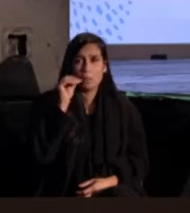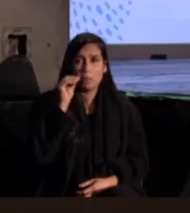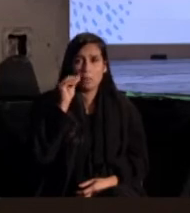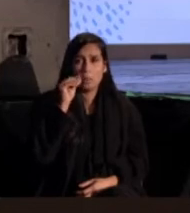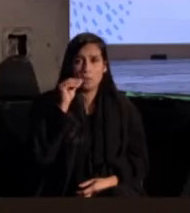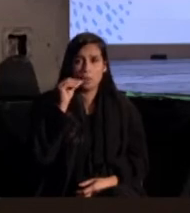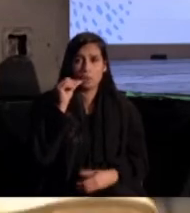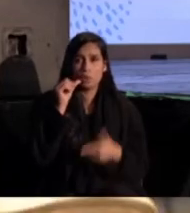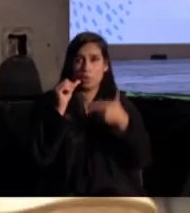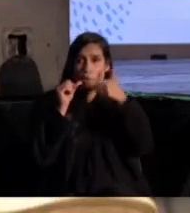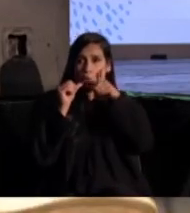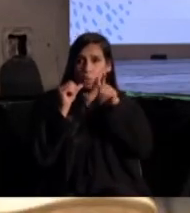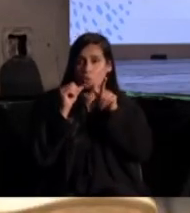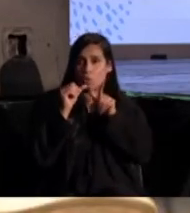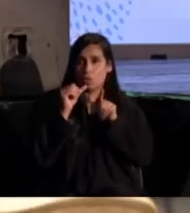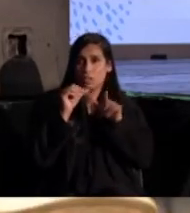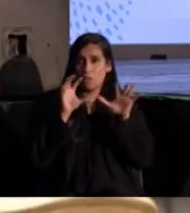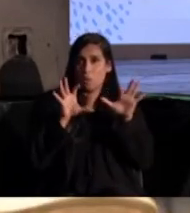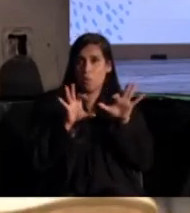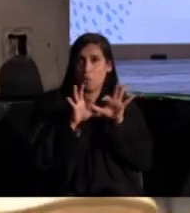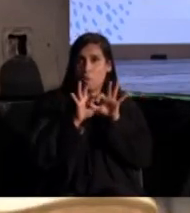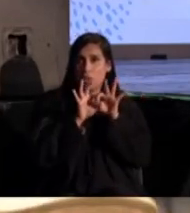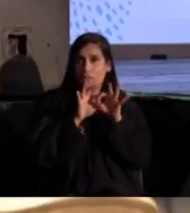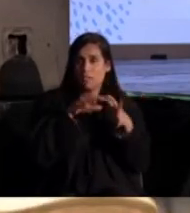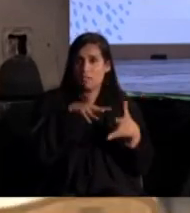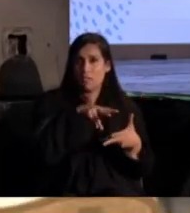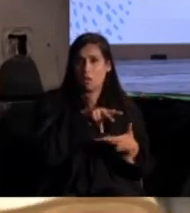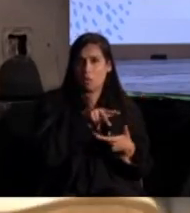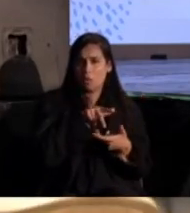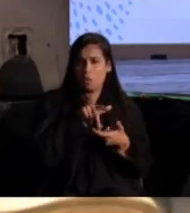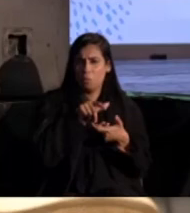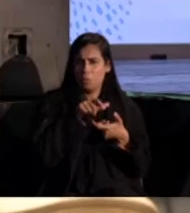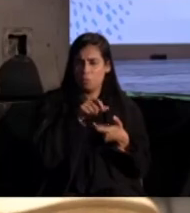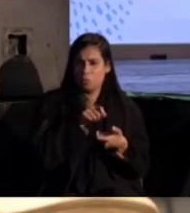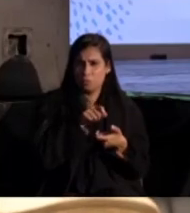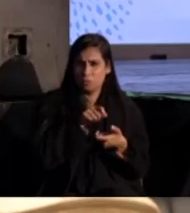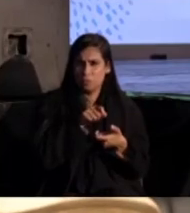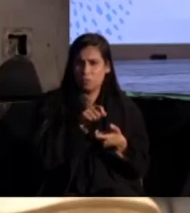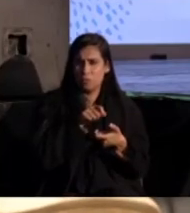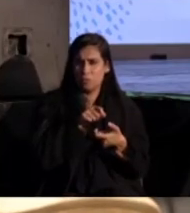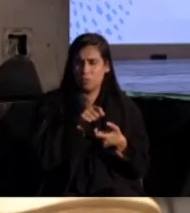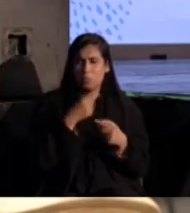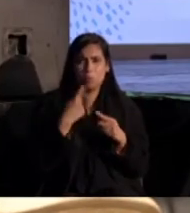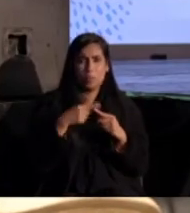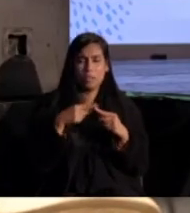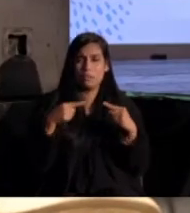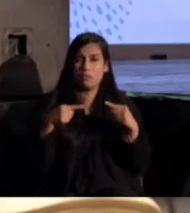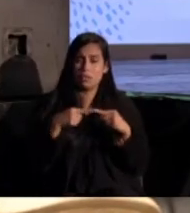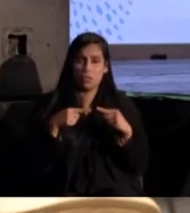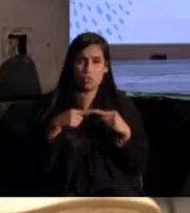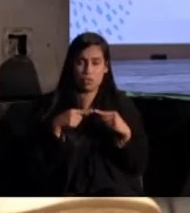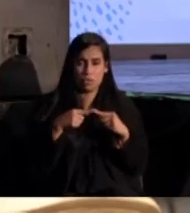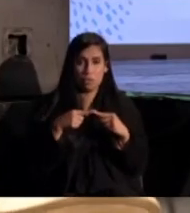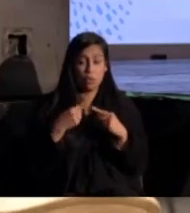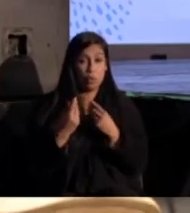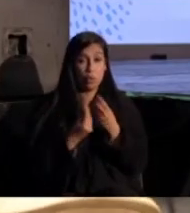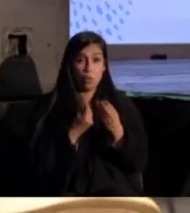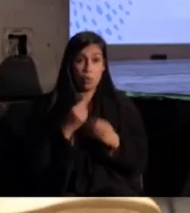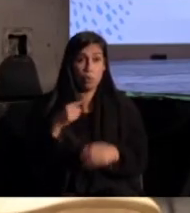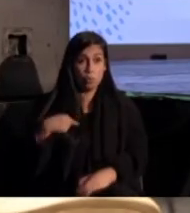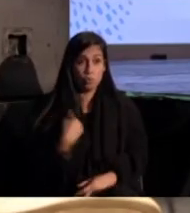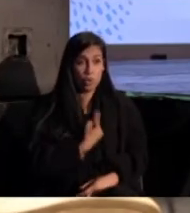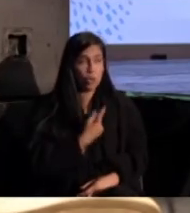espírito das relações que nós temos com o mundo. Ou seja, como que a relação que a gente estabelece com as